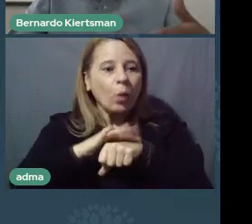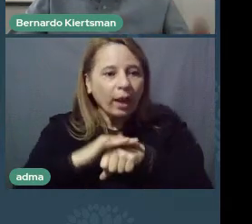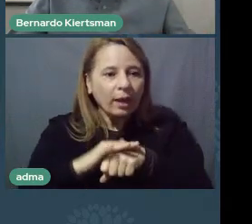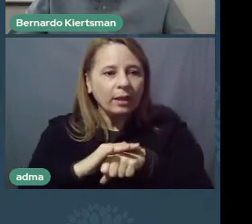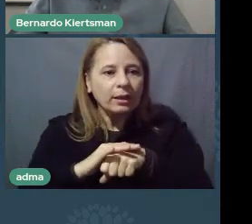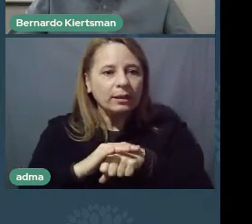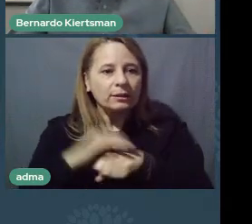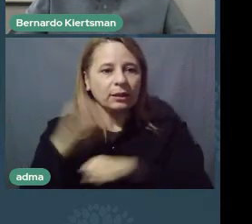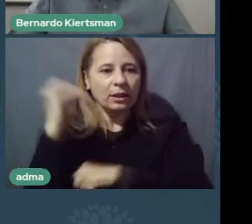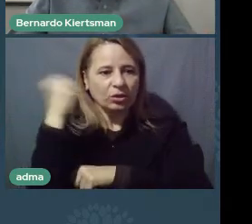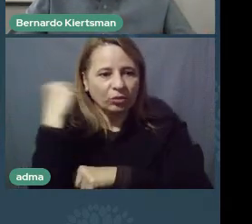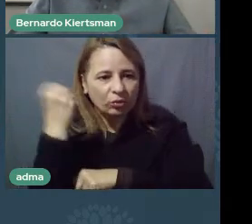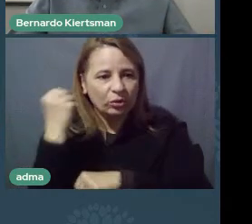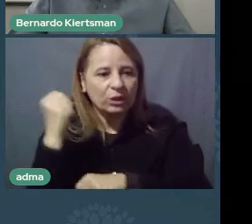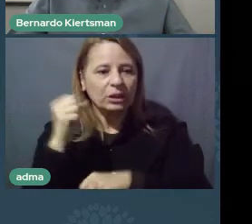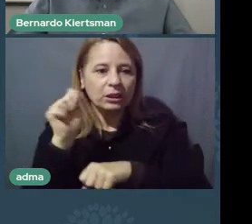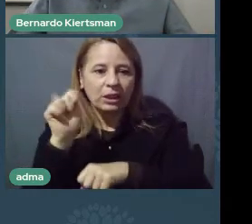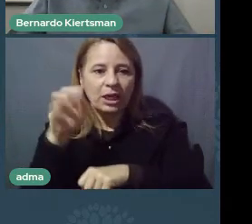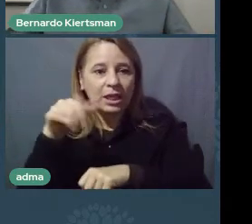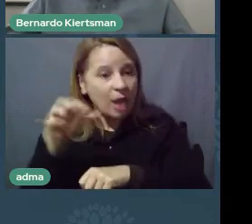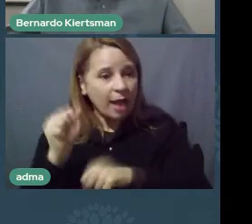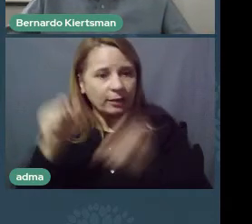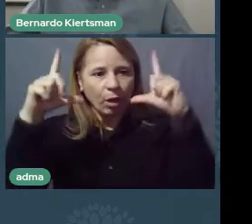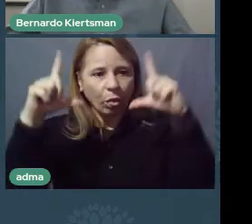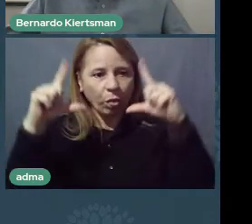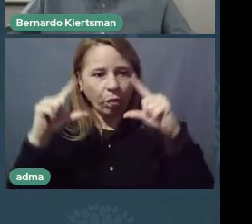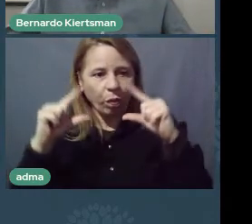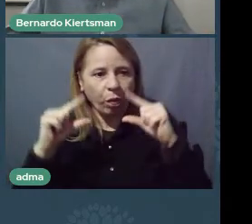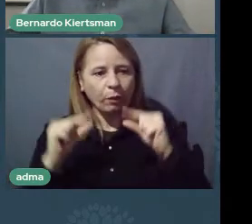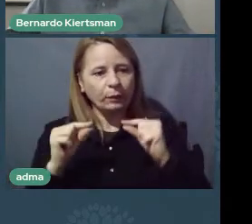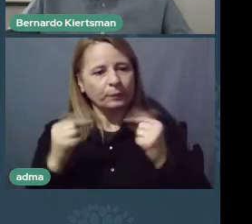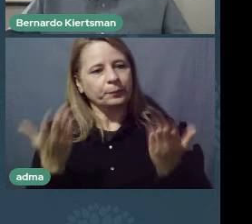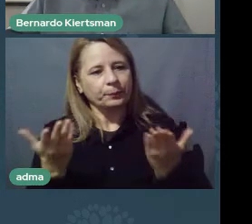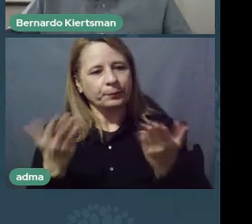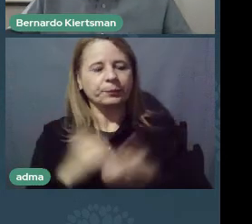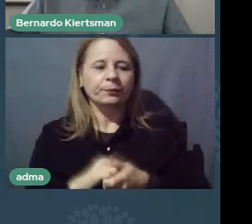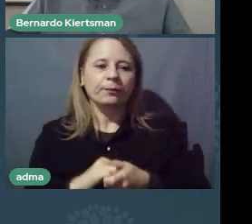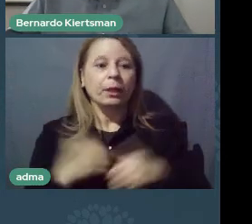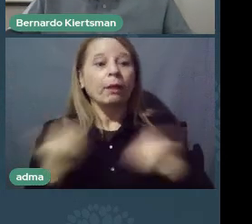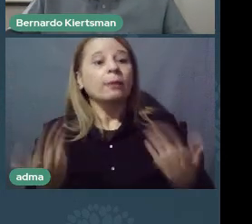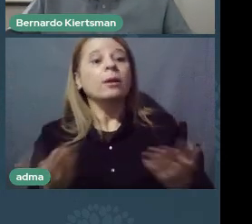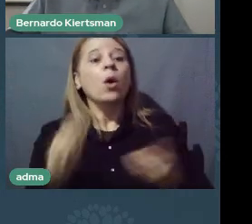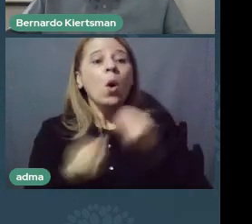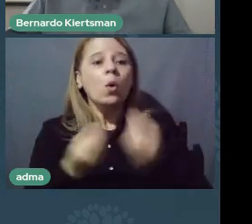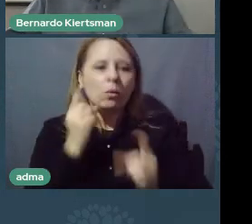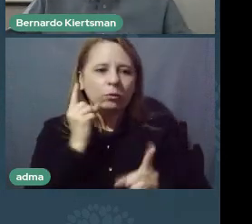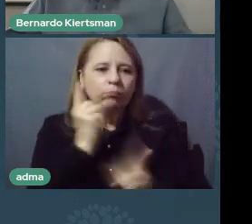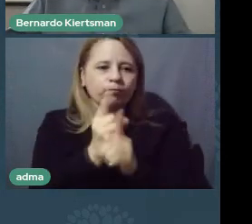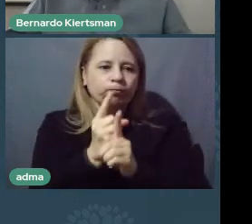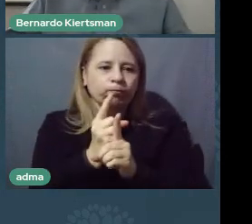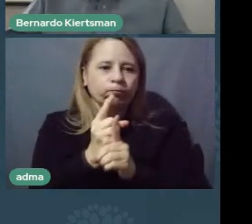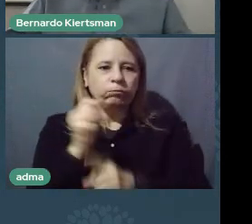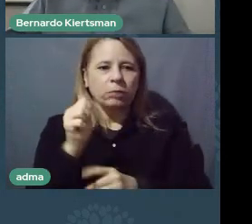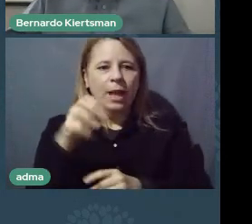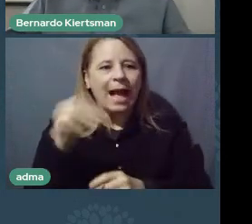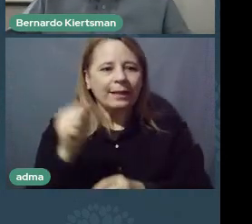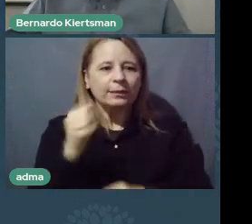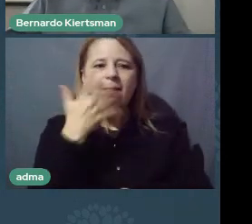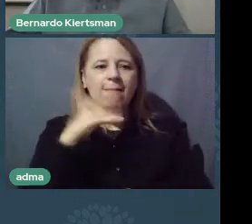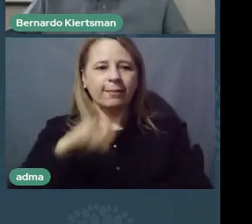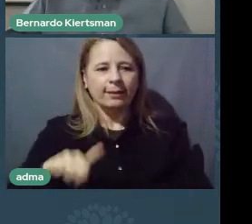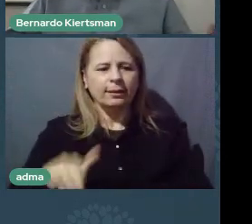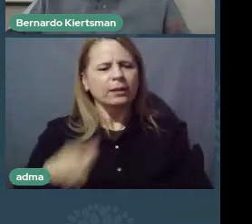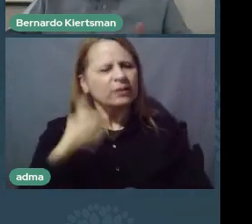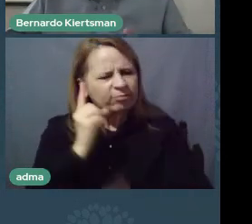de asma também diminuiu bastante. Como que é o diagnóstico de asma na criança? Não